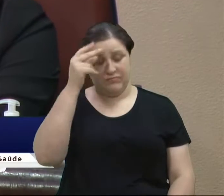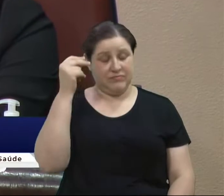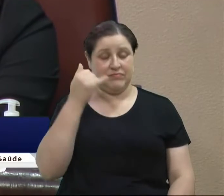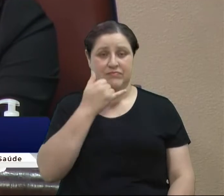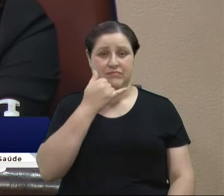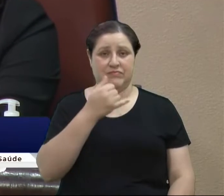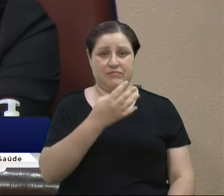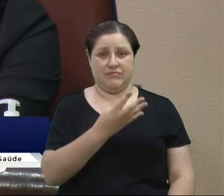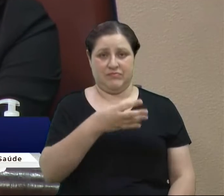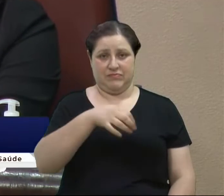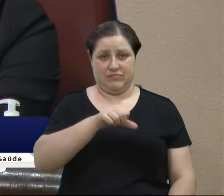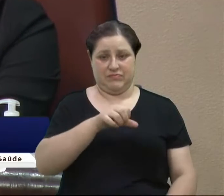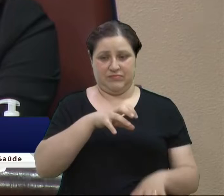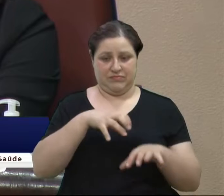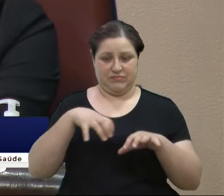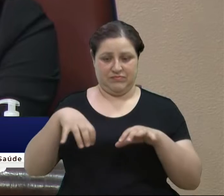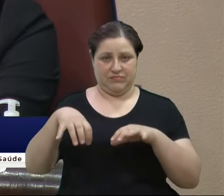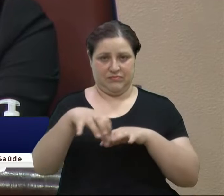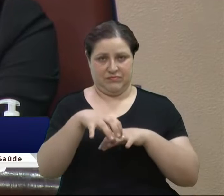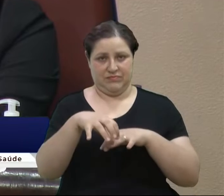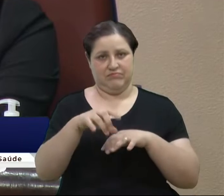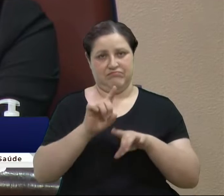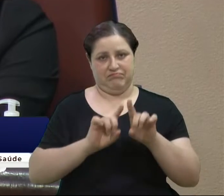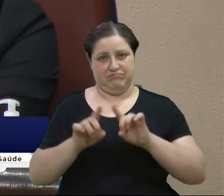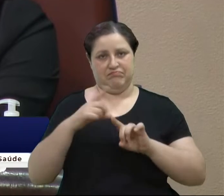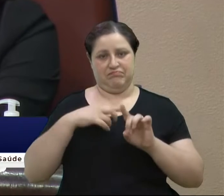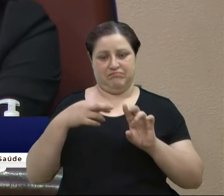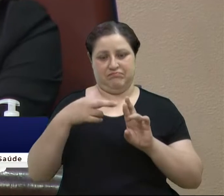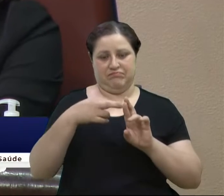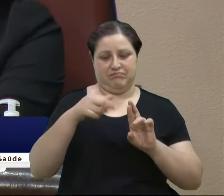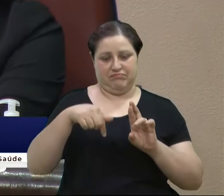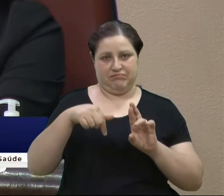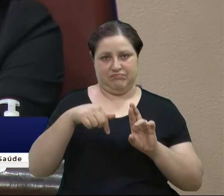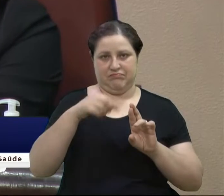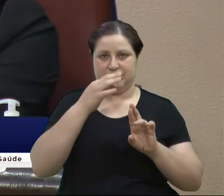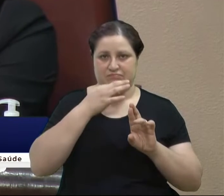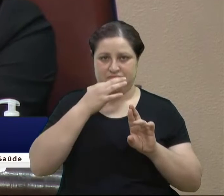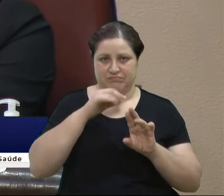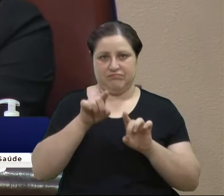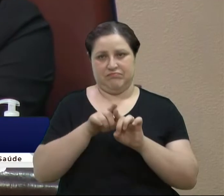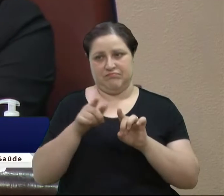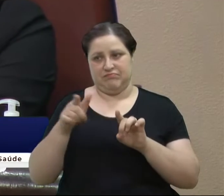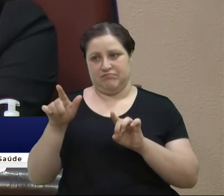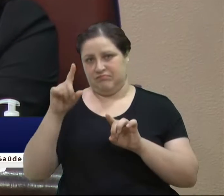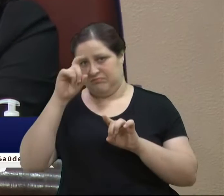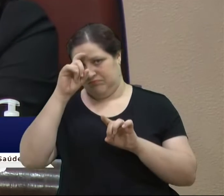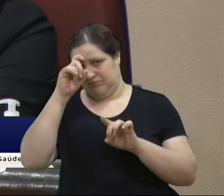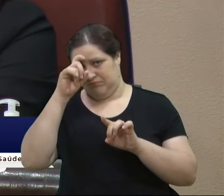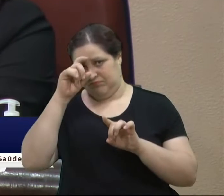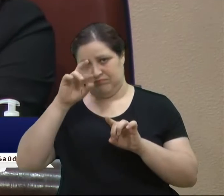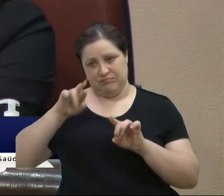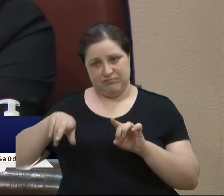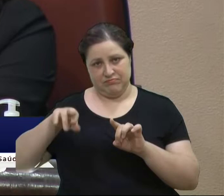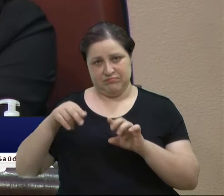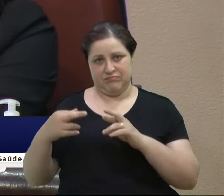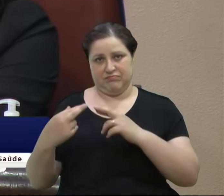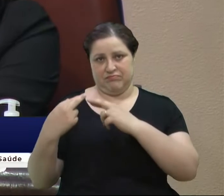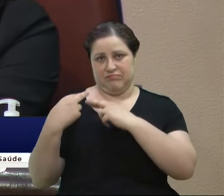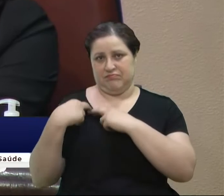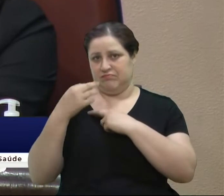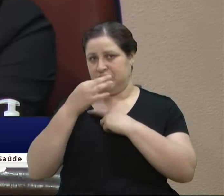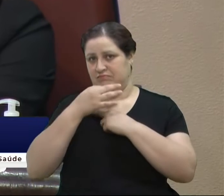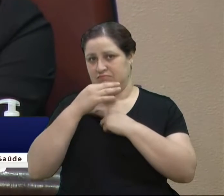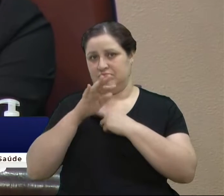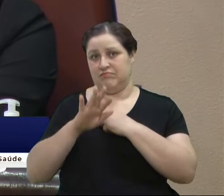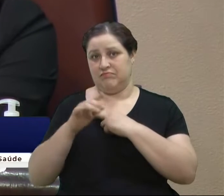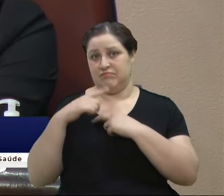Sul, outras de referência nos mais diversos hospitais da região, que não são de responsabilidade de Caxias. Mas, em função